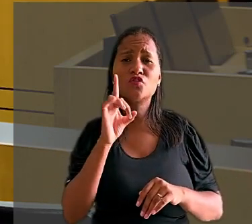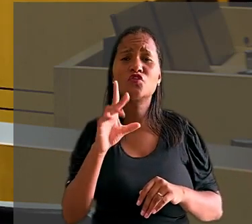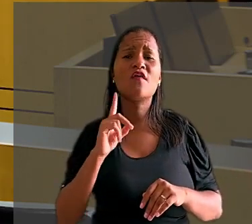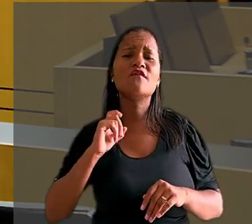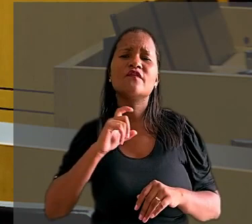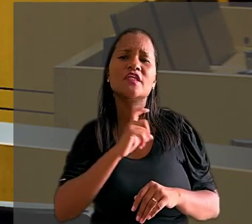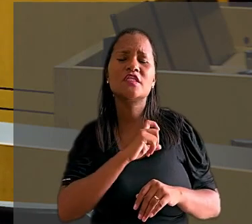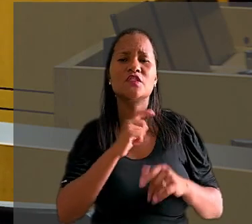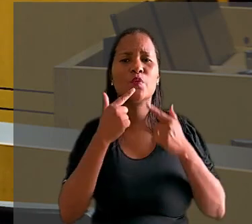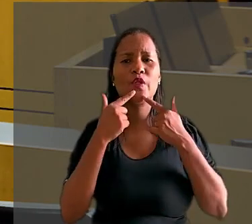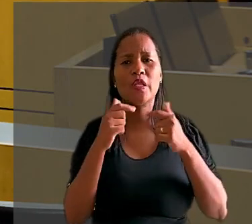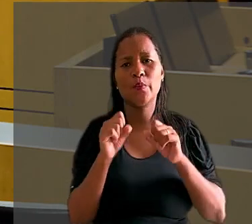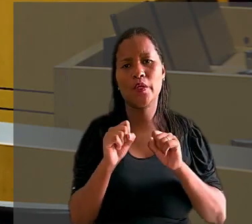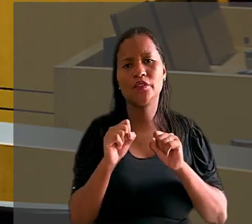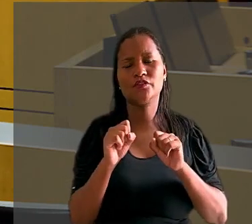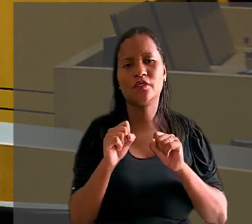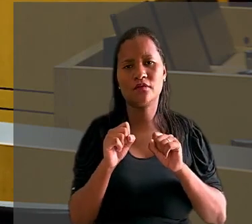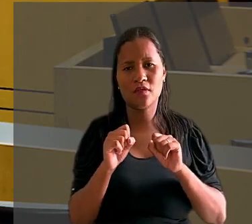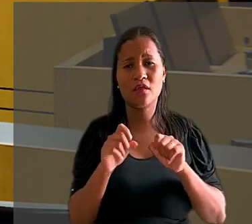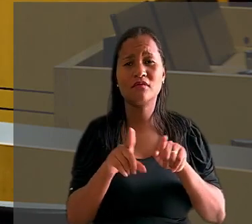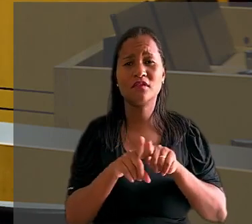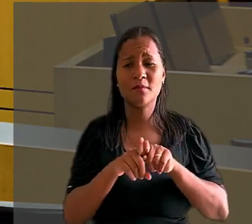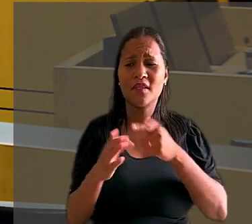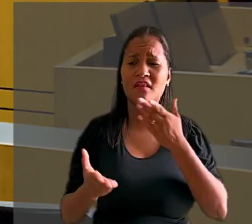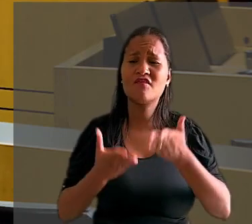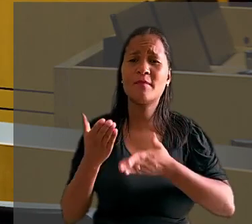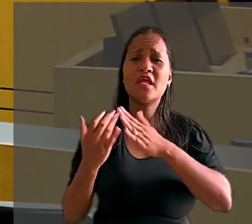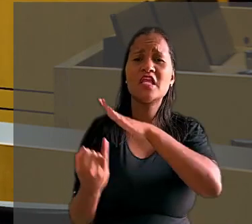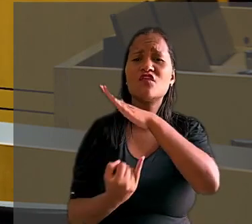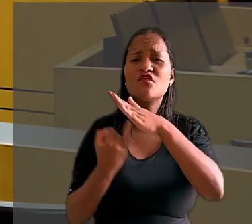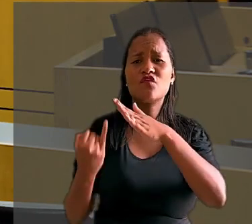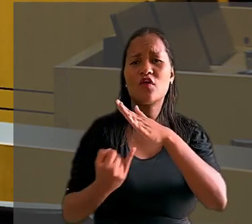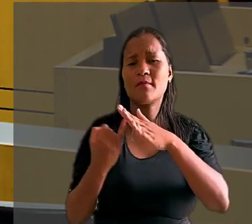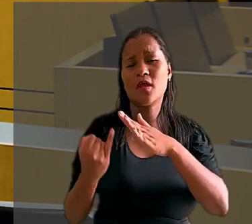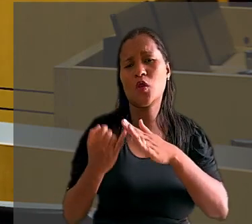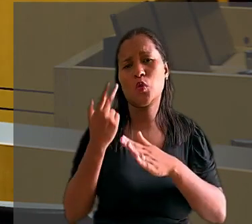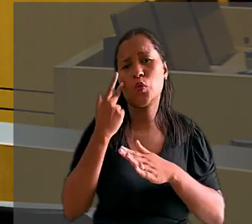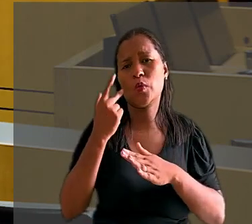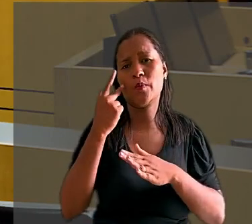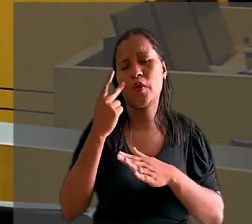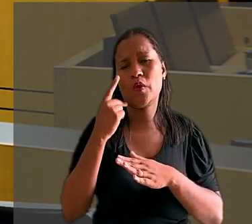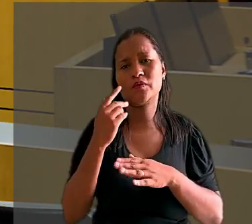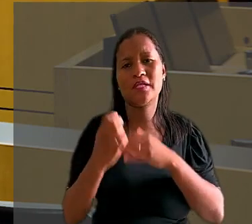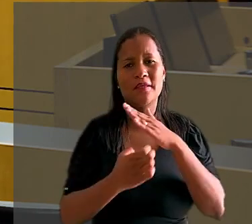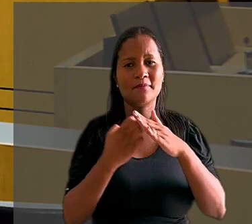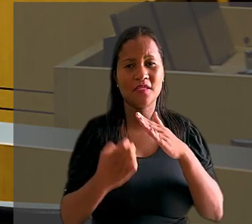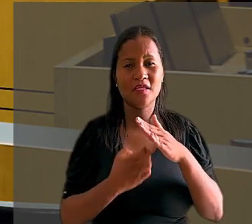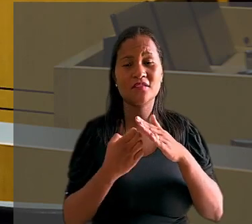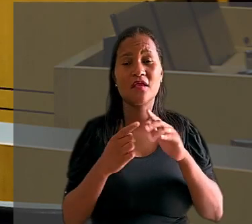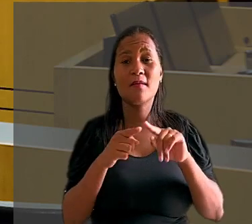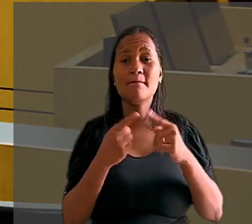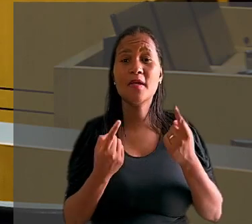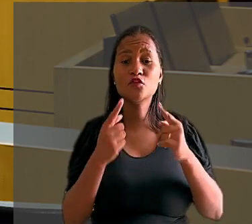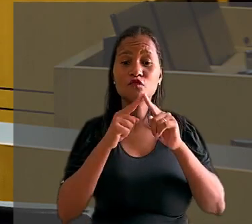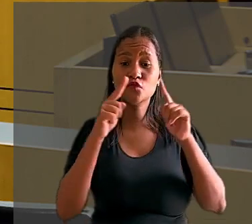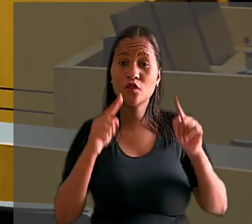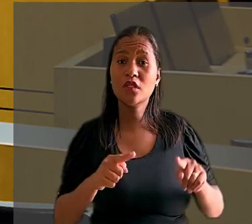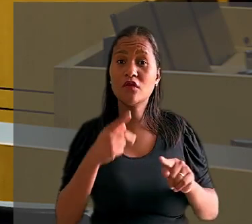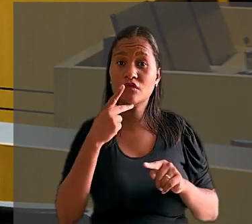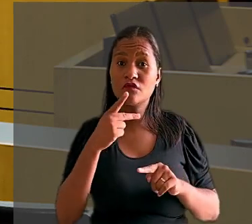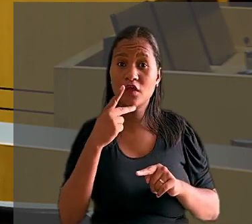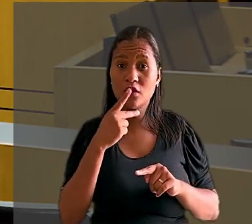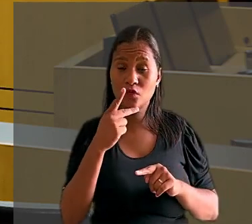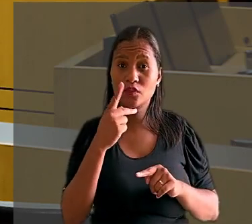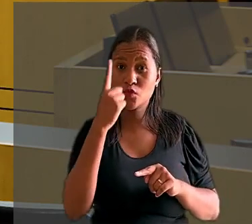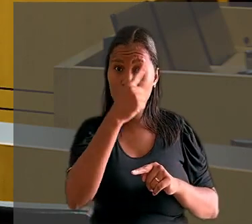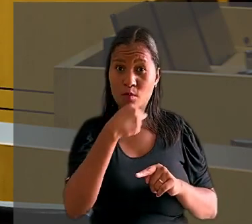e de forma de tratamento informal corriqueira na empresa. Entretanto, o empregado provou que durante 1h40